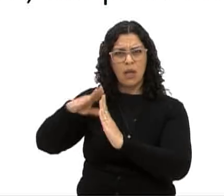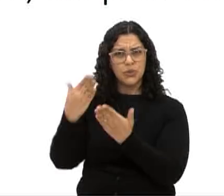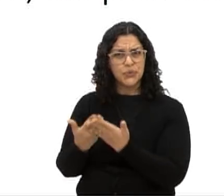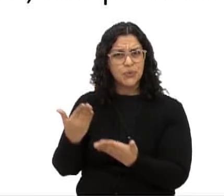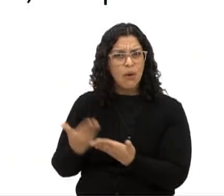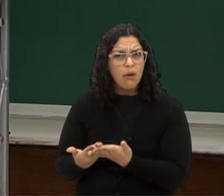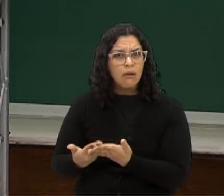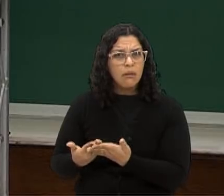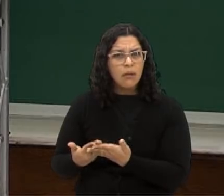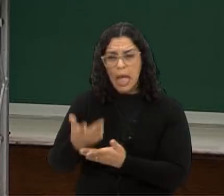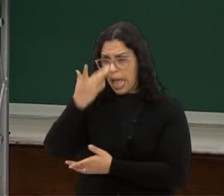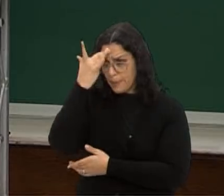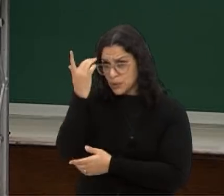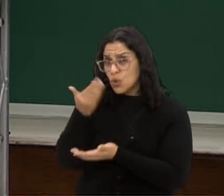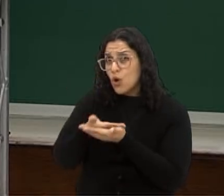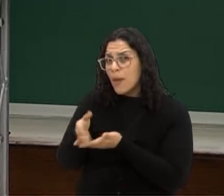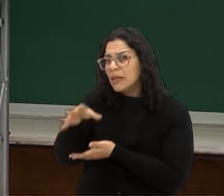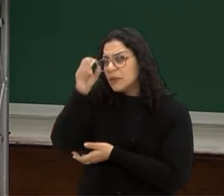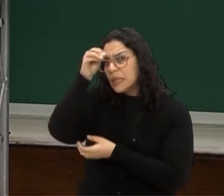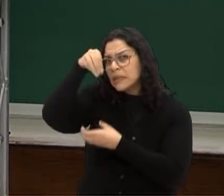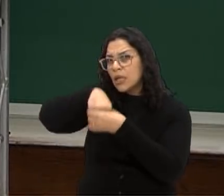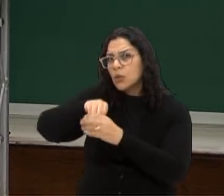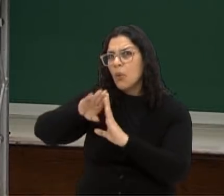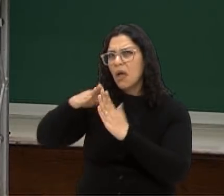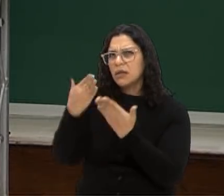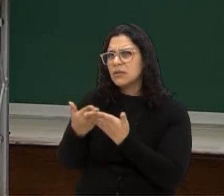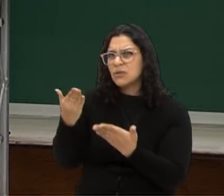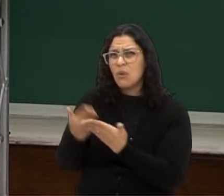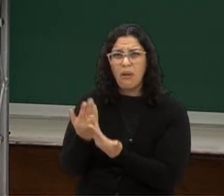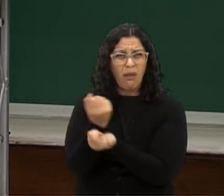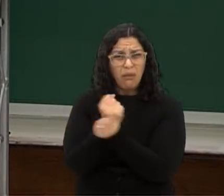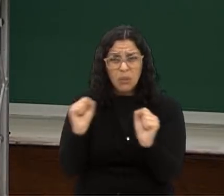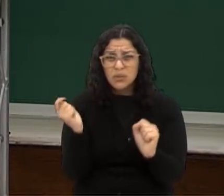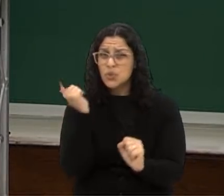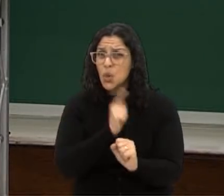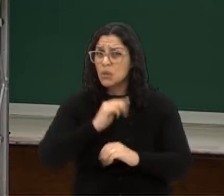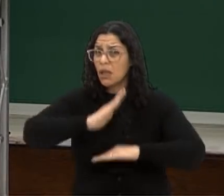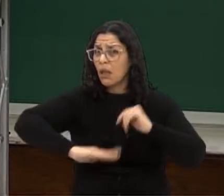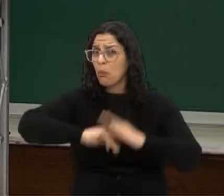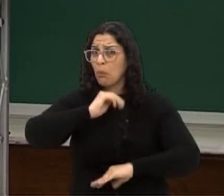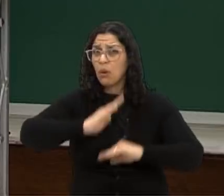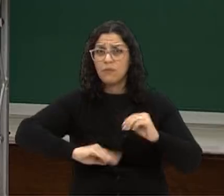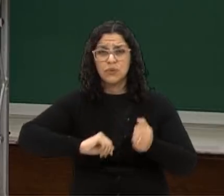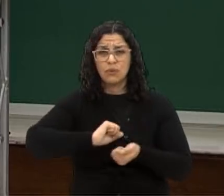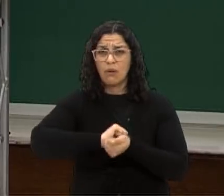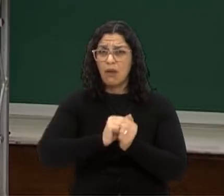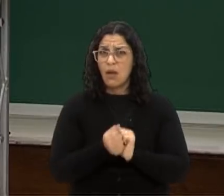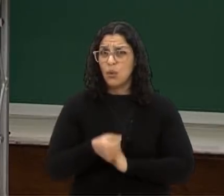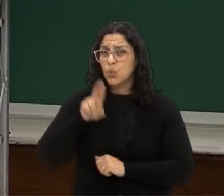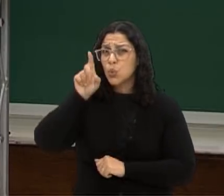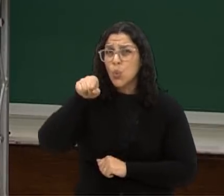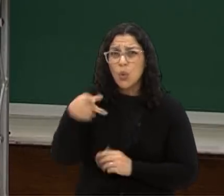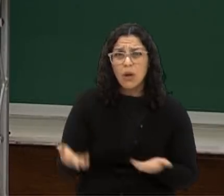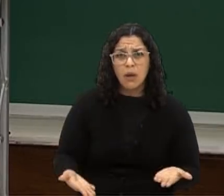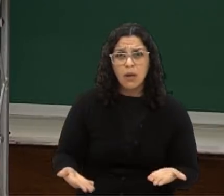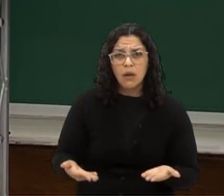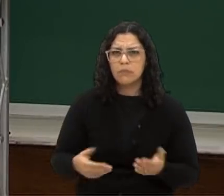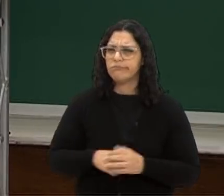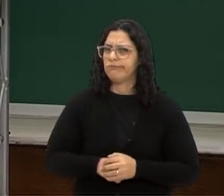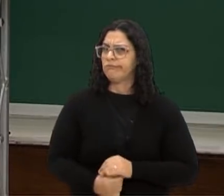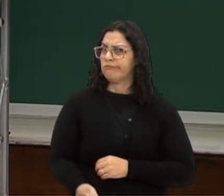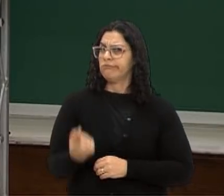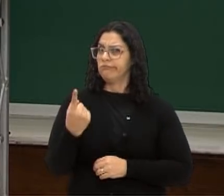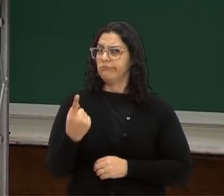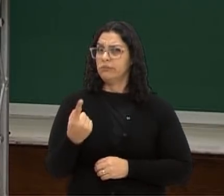um atleta escolar, essa alternativa está falando que o atleta escolar o atleta profissional não é encontrado na escola. Será que isso